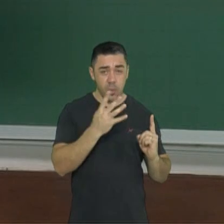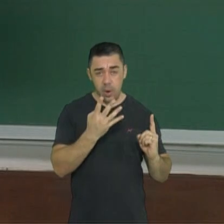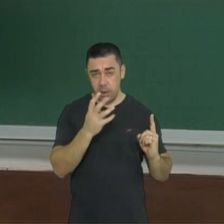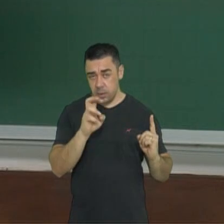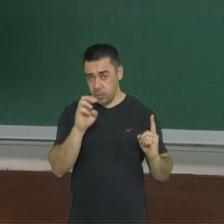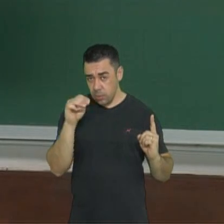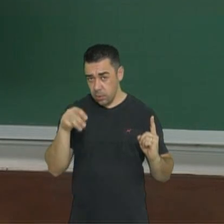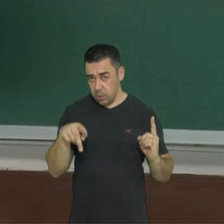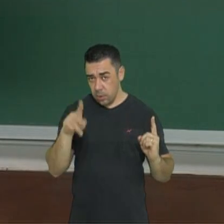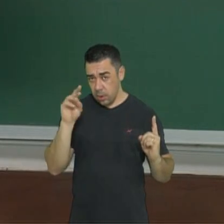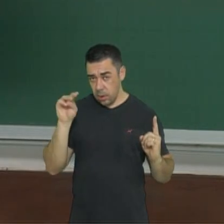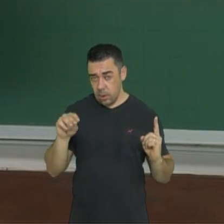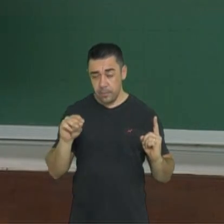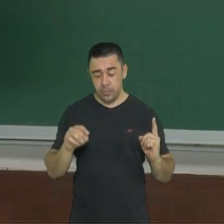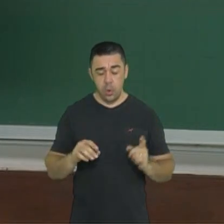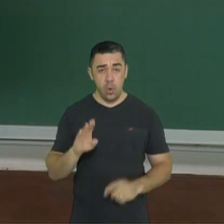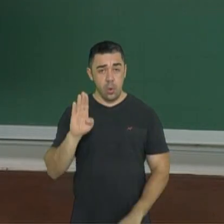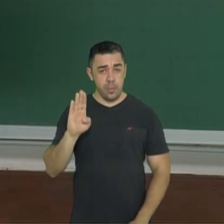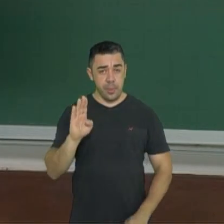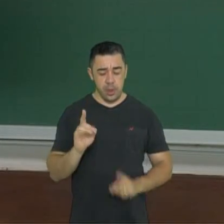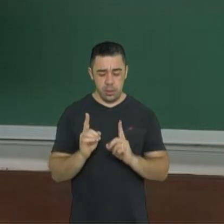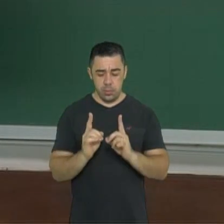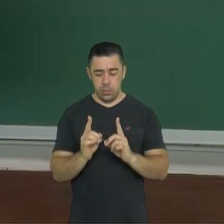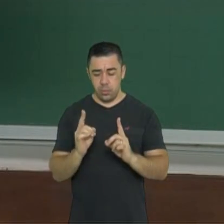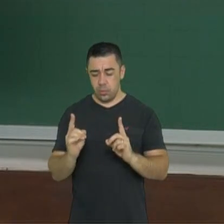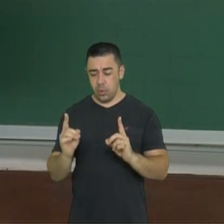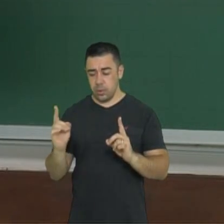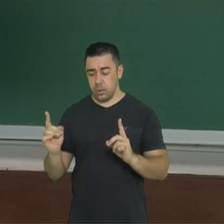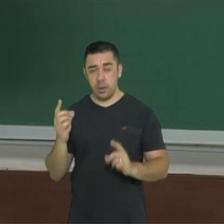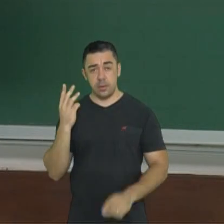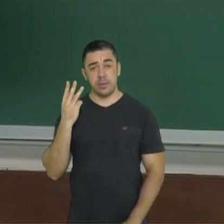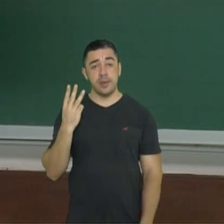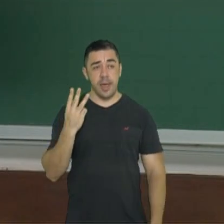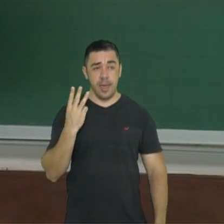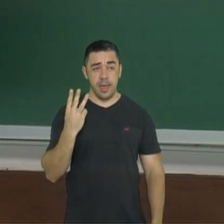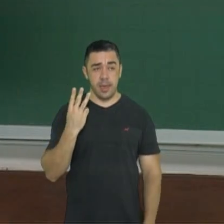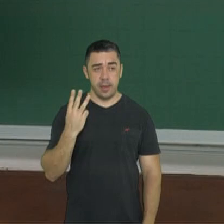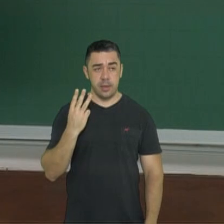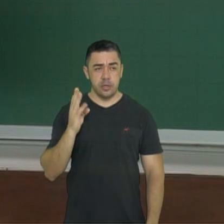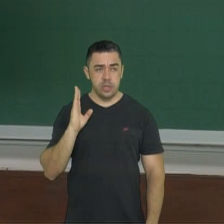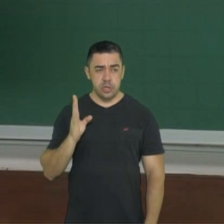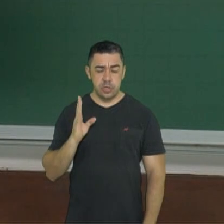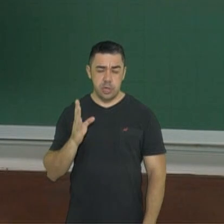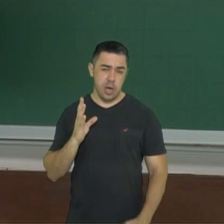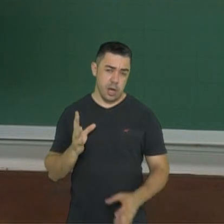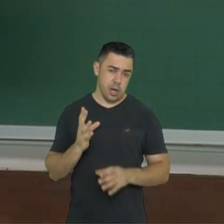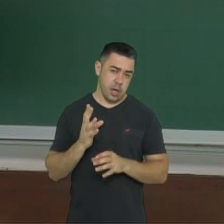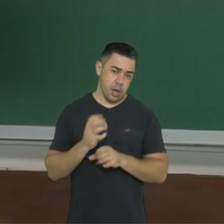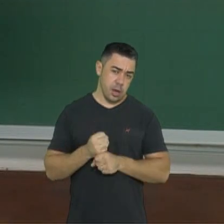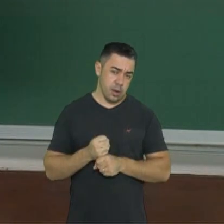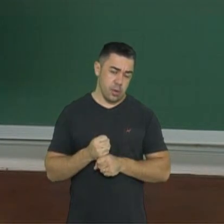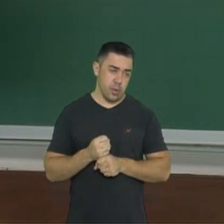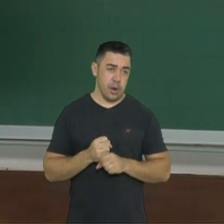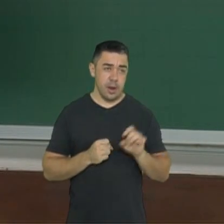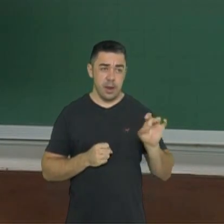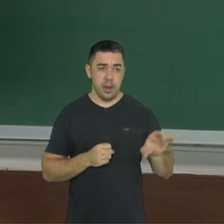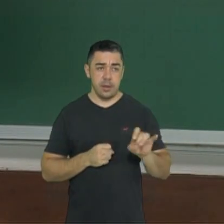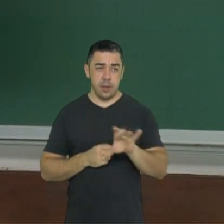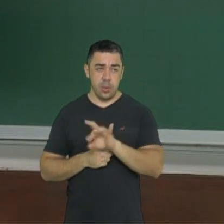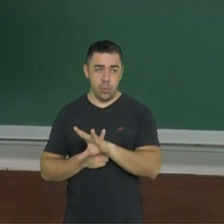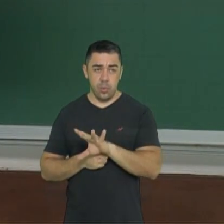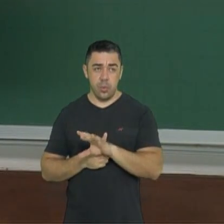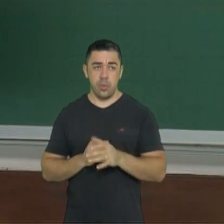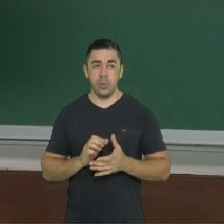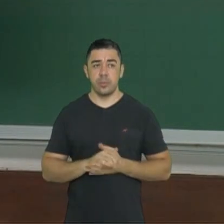avião beijo tá três intervalos Tá eu já fiz a conta aqui para vocês como tá no intervalo é 45